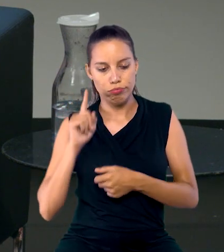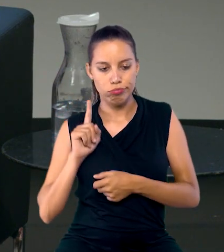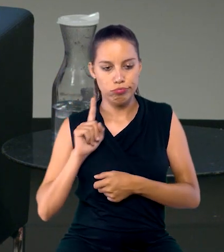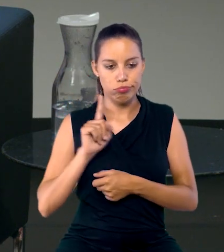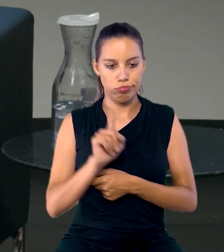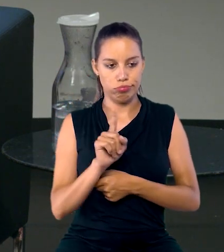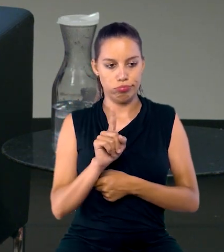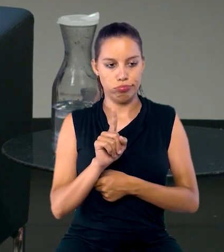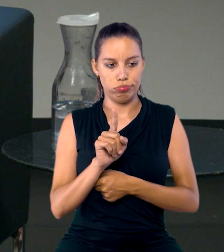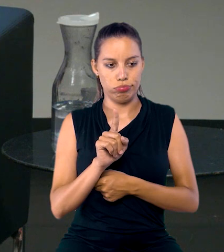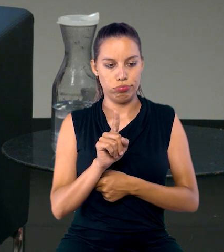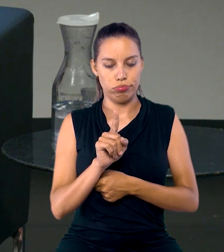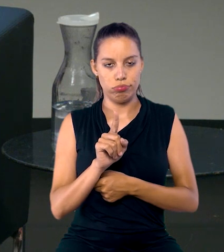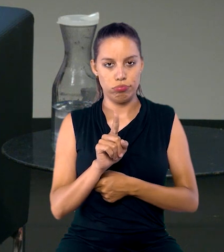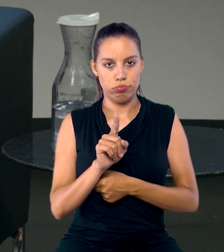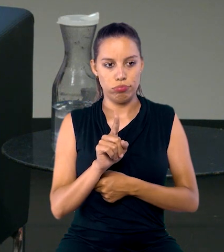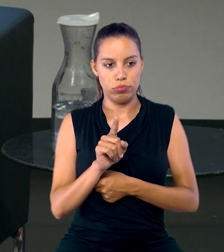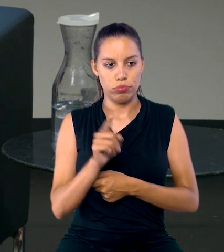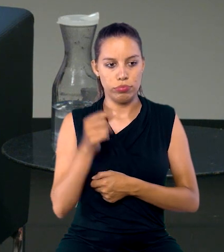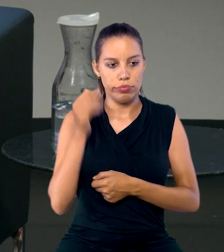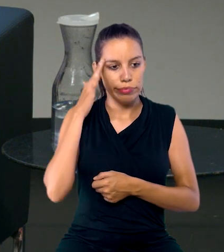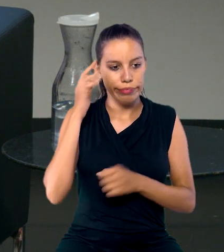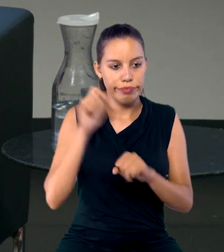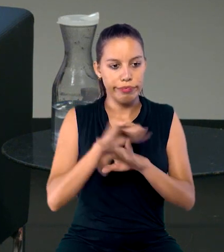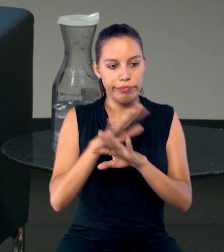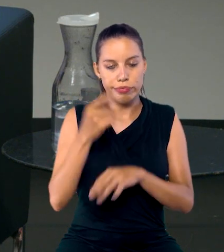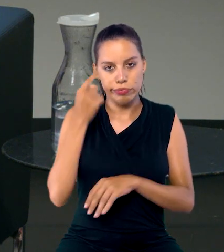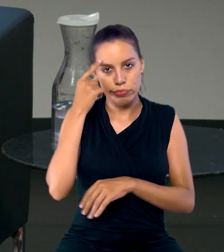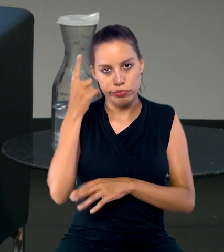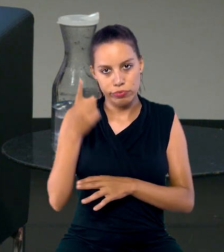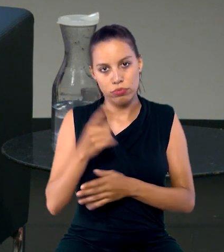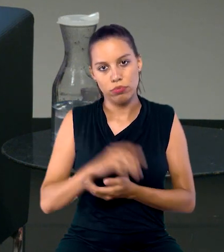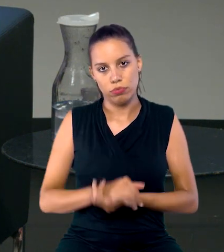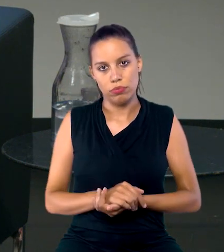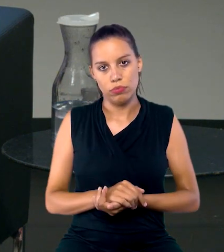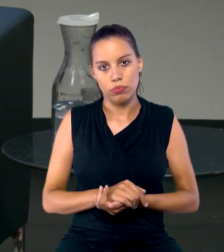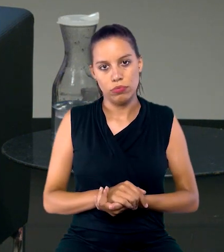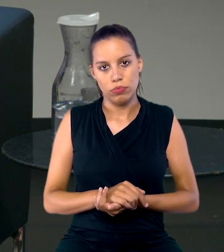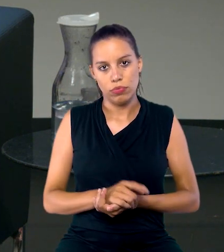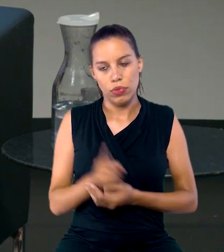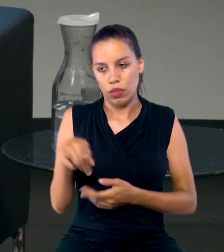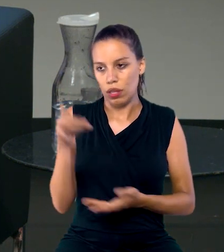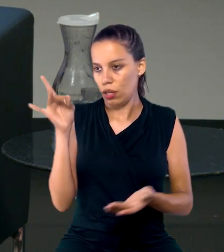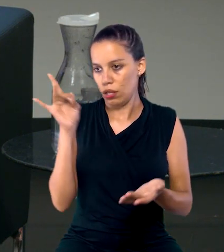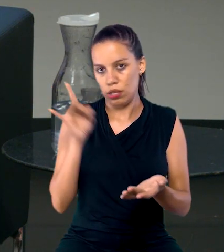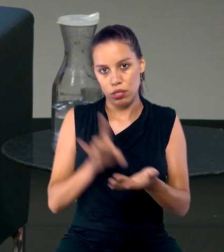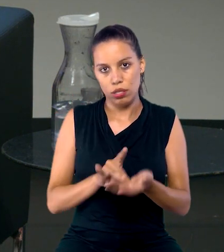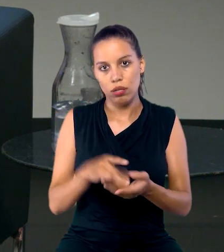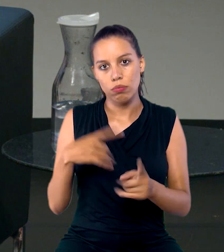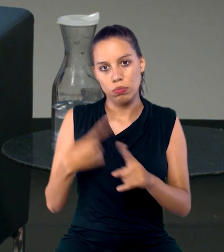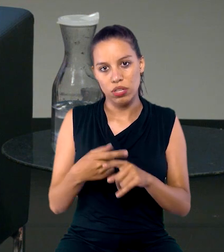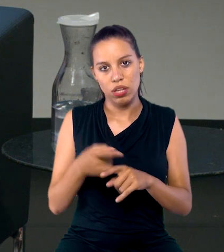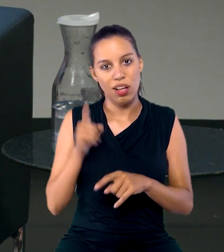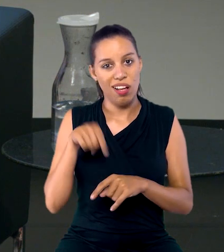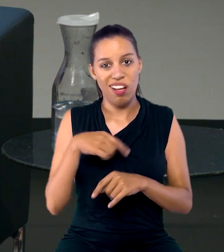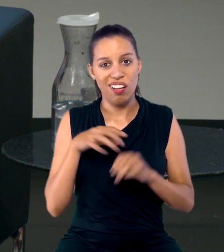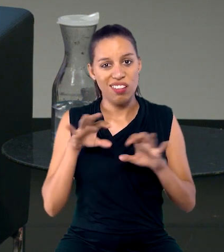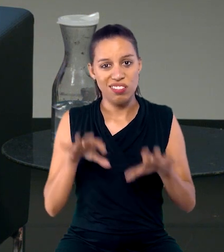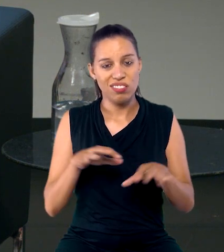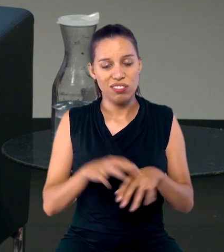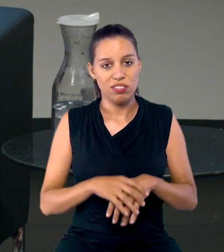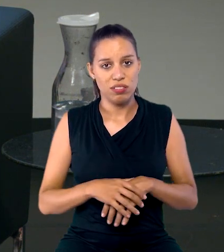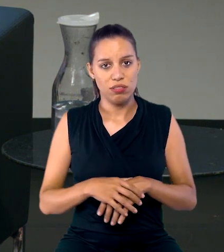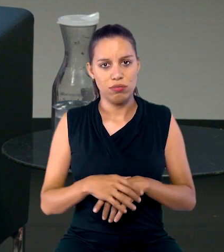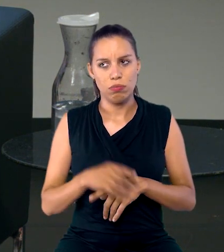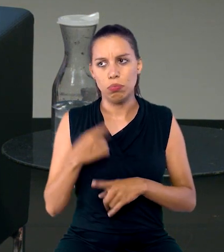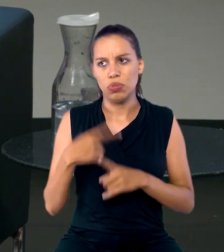para Altamira para ser coerente com essa ideia. E é uma realidade. Porque é isso, né? Quem